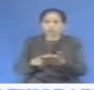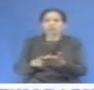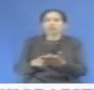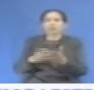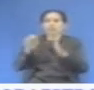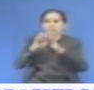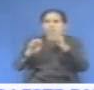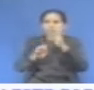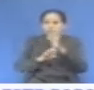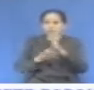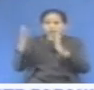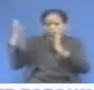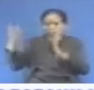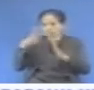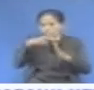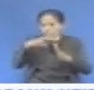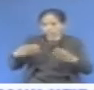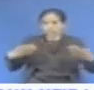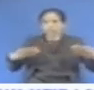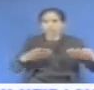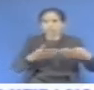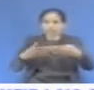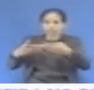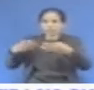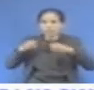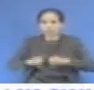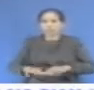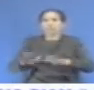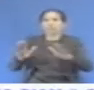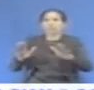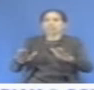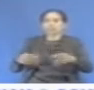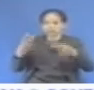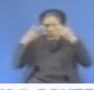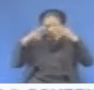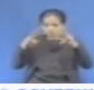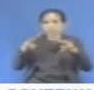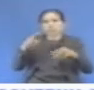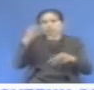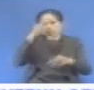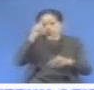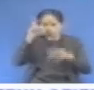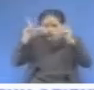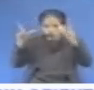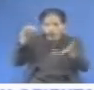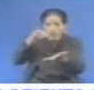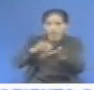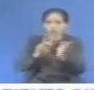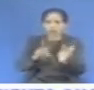autoridade e retasse, nebe sujeita ba jurisdição Timor, nebe estabeleça na iha plano